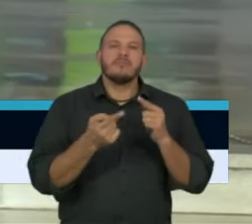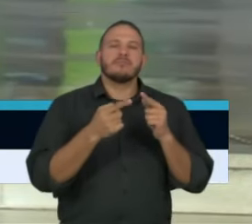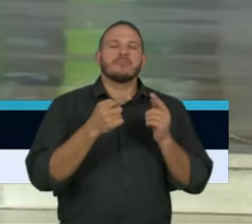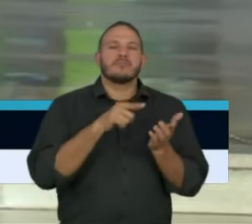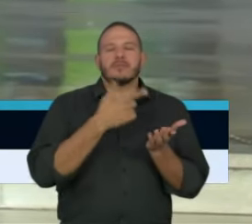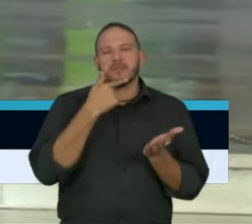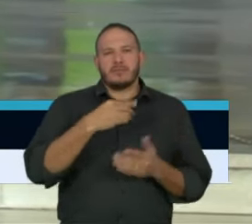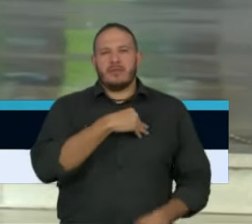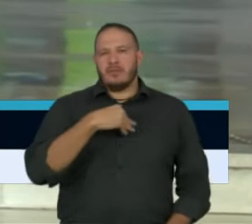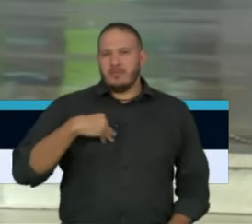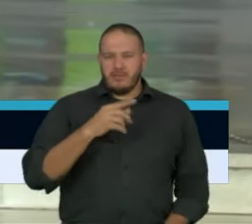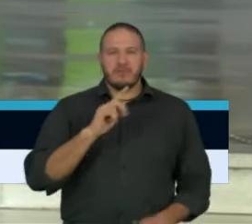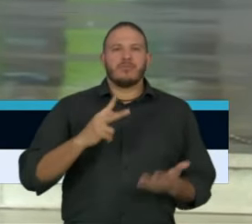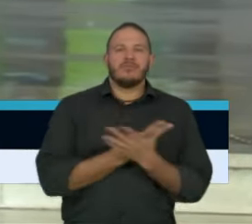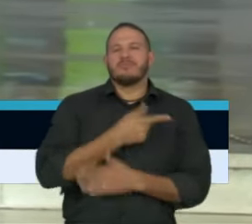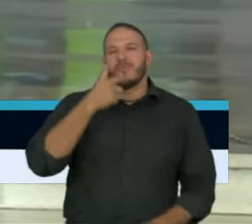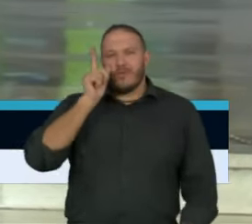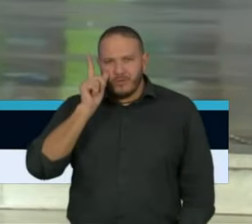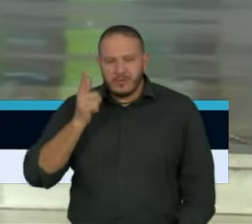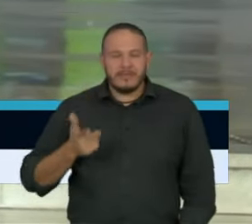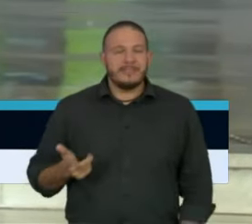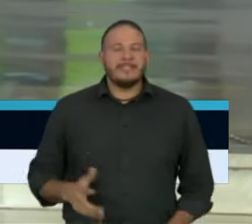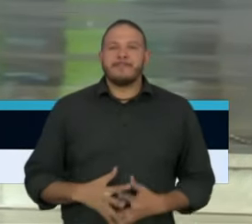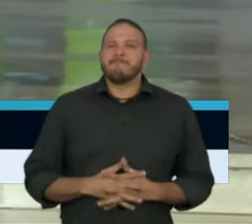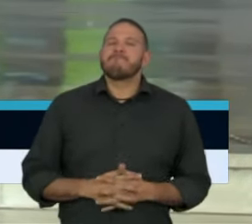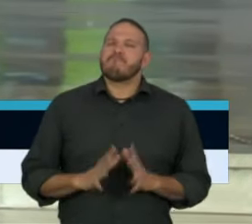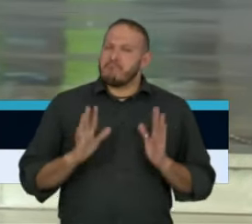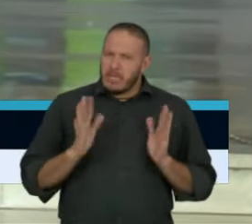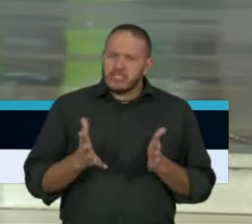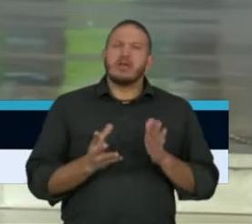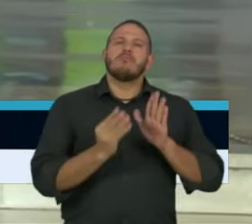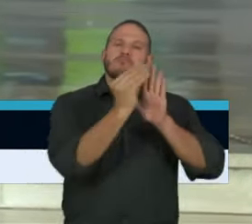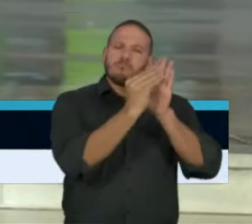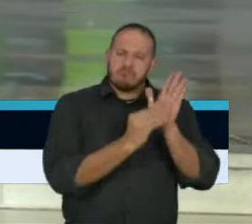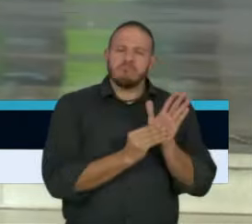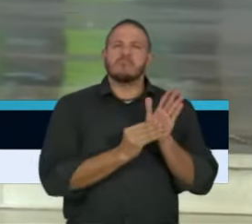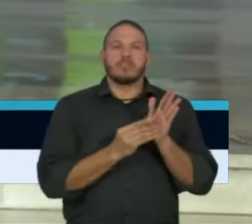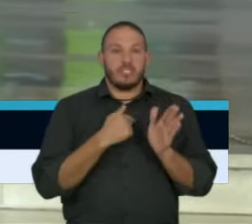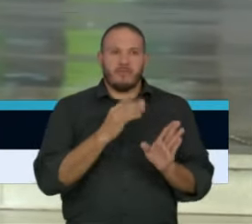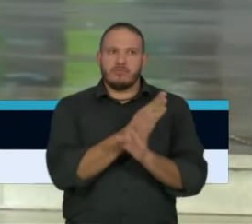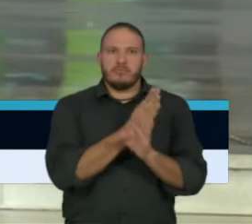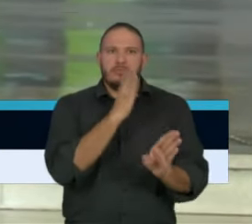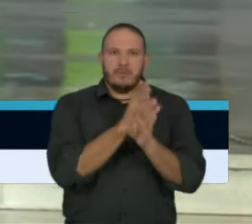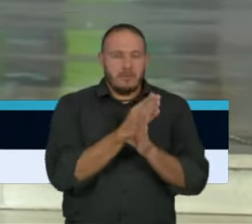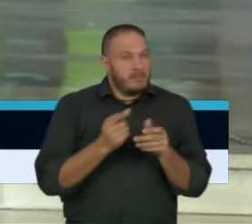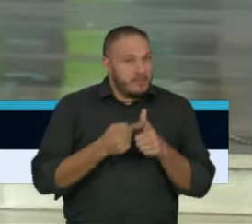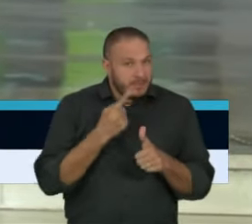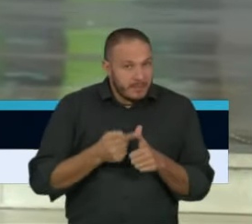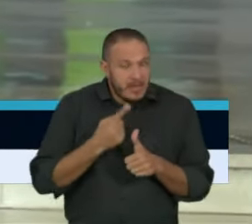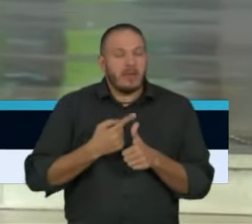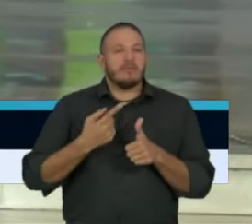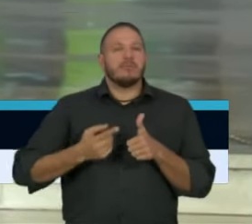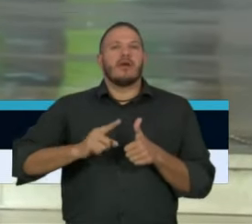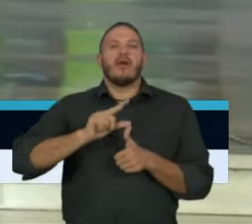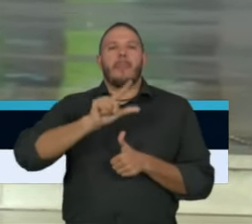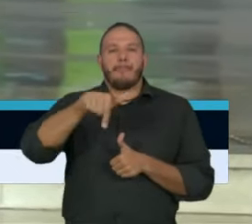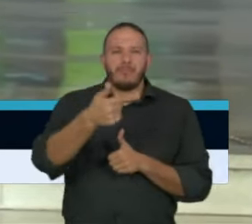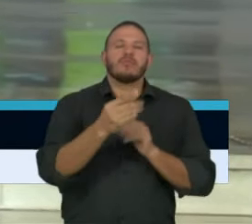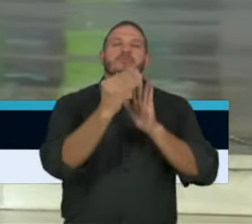que seriam realizados ontem, eles foram colocados para processamento, foram identificados em primeiro lugar, depois colocados